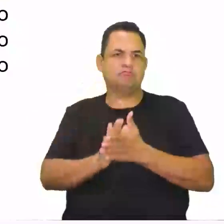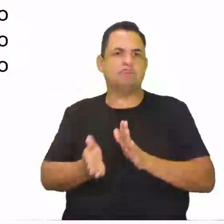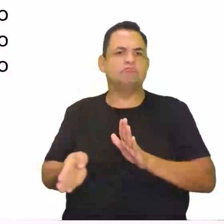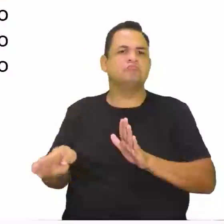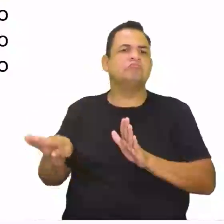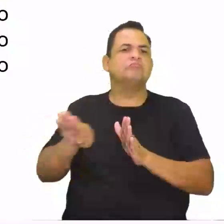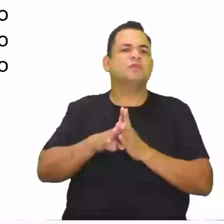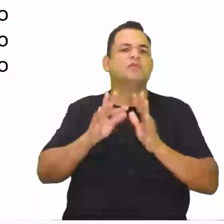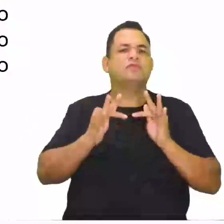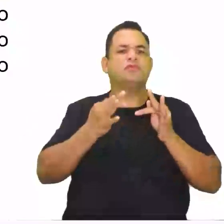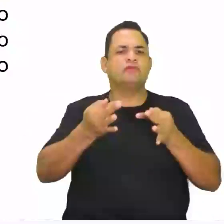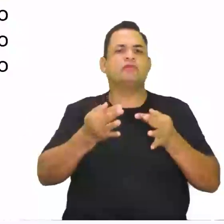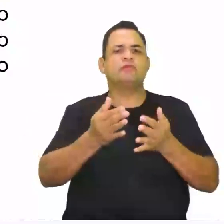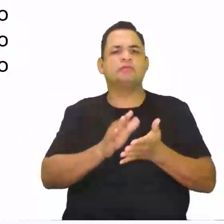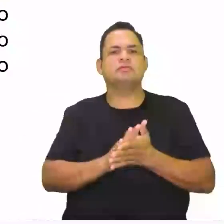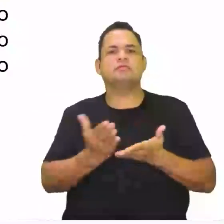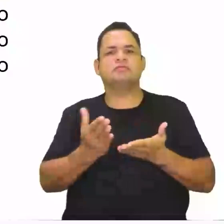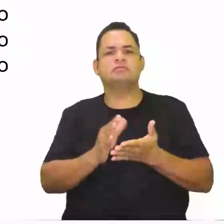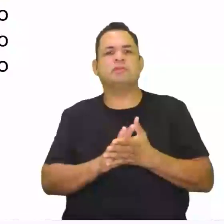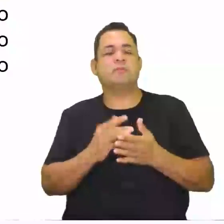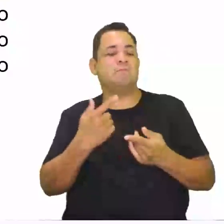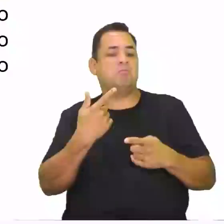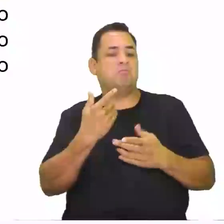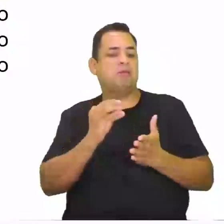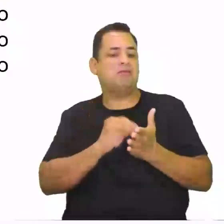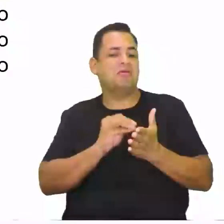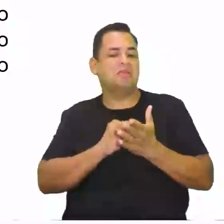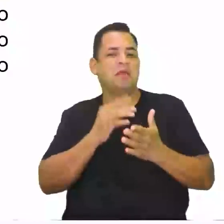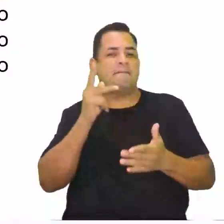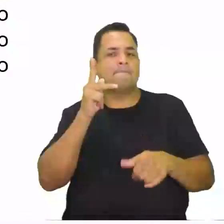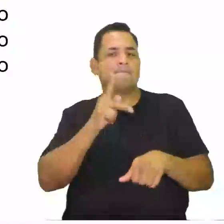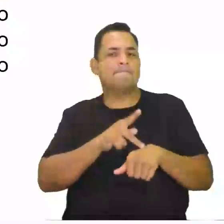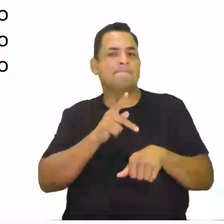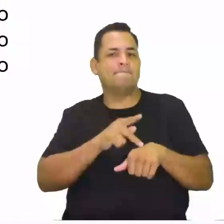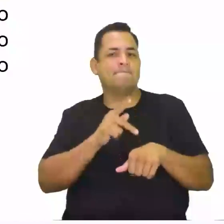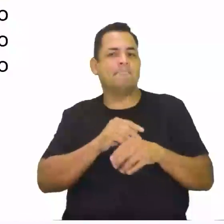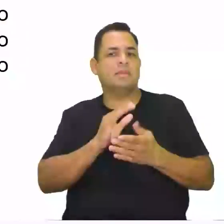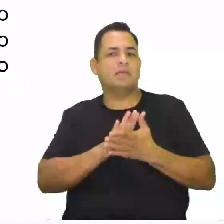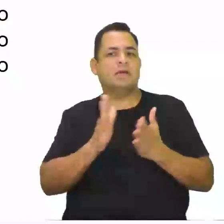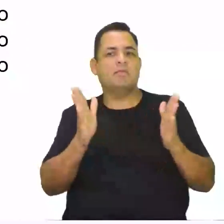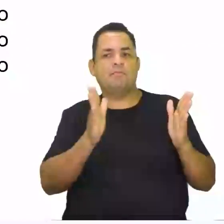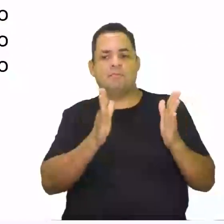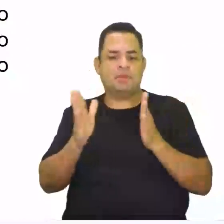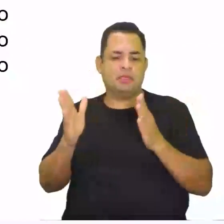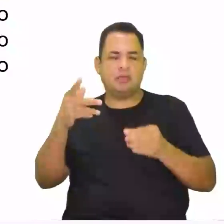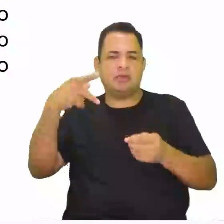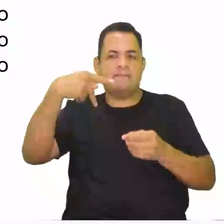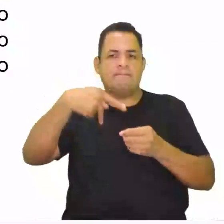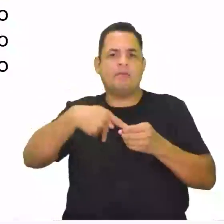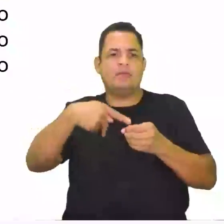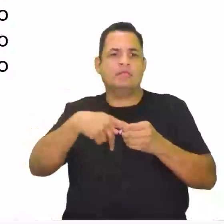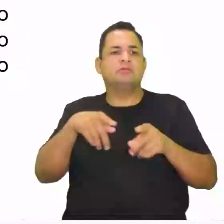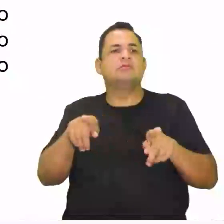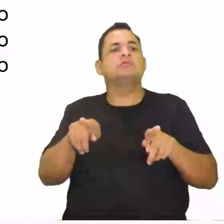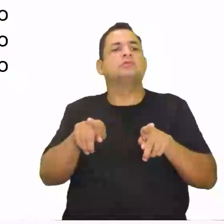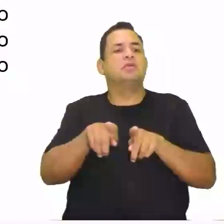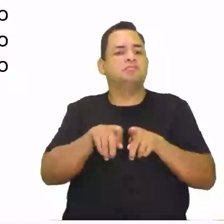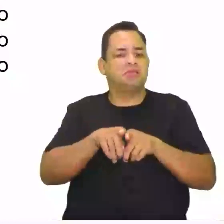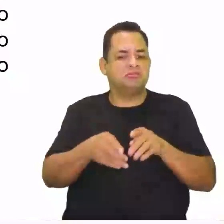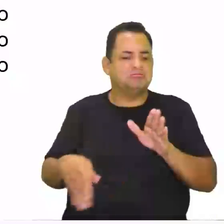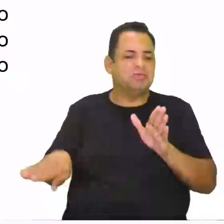fim. Não porque faltassem pedras, mas a Era do Petróleo chegará igualmente ao